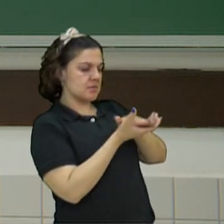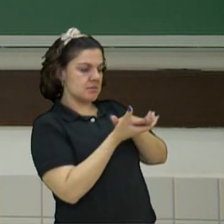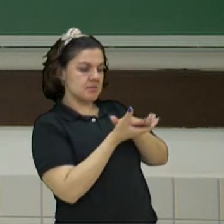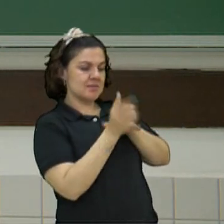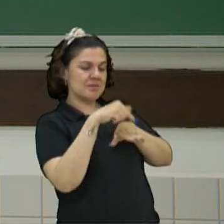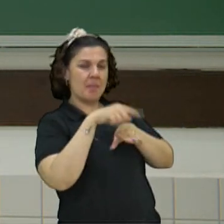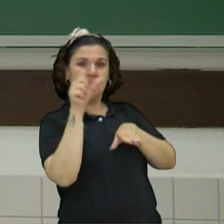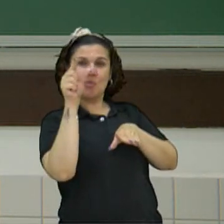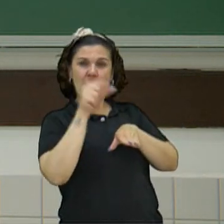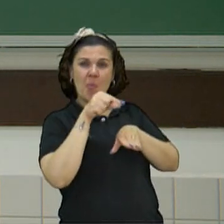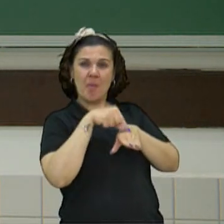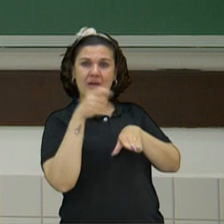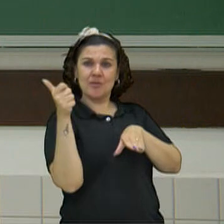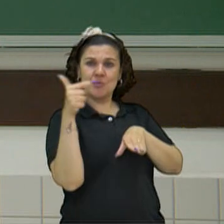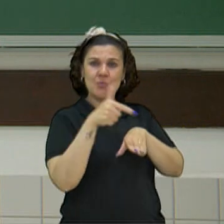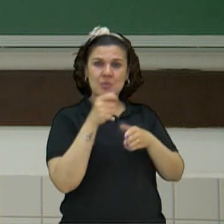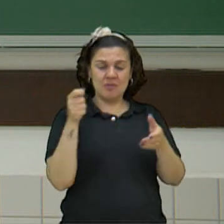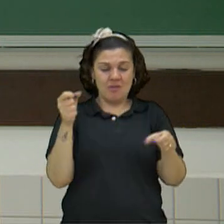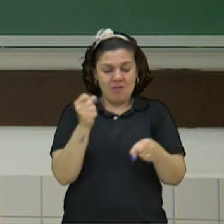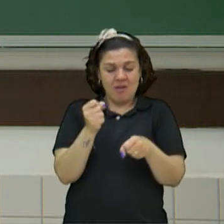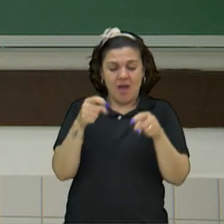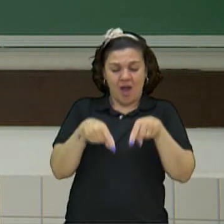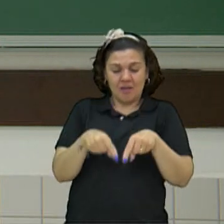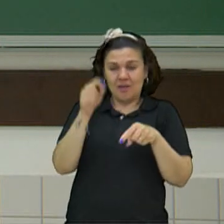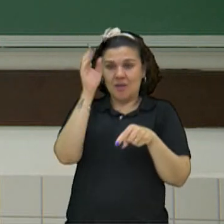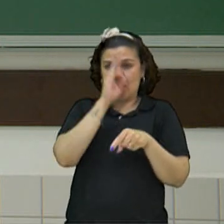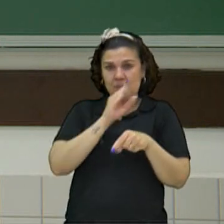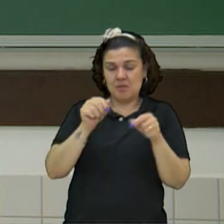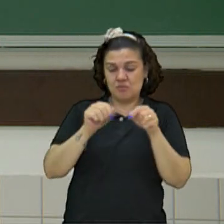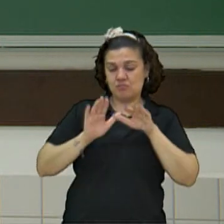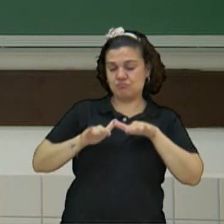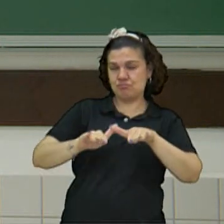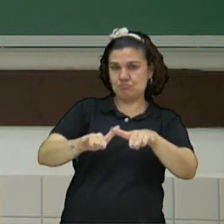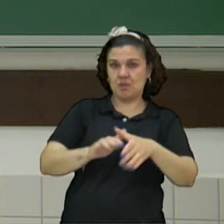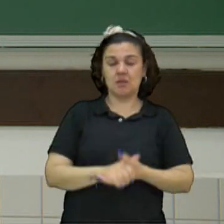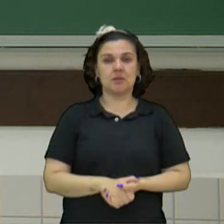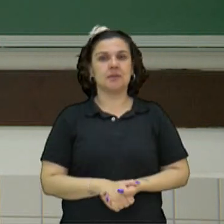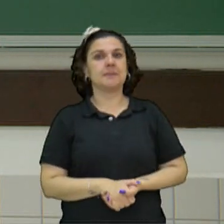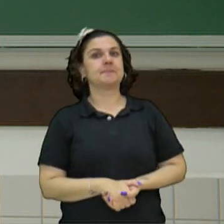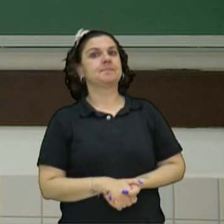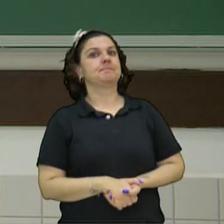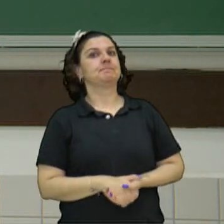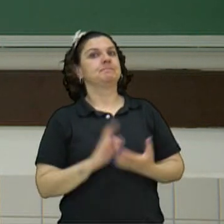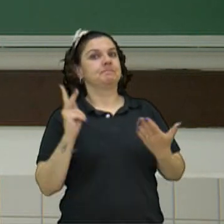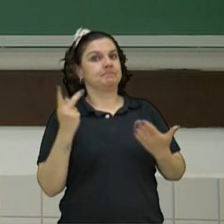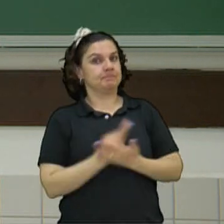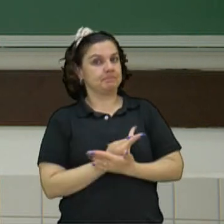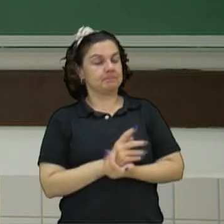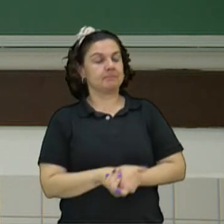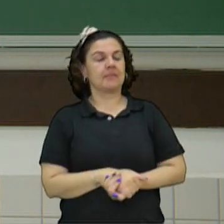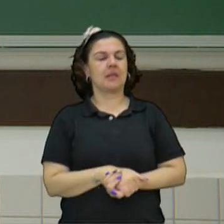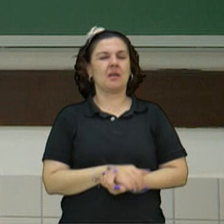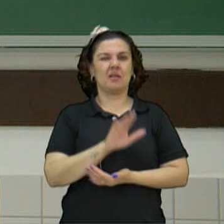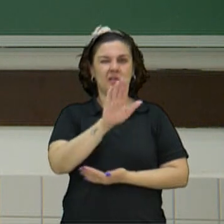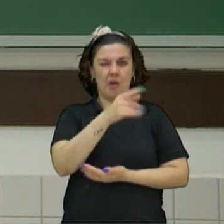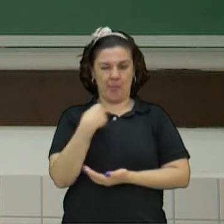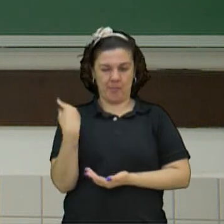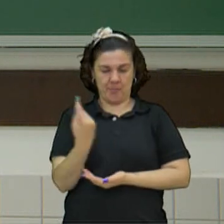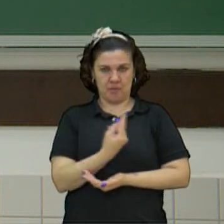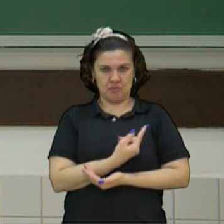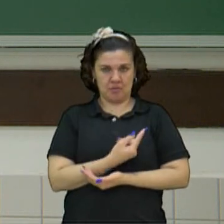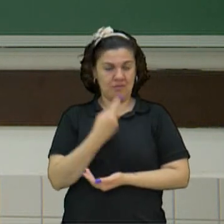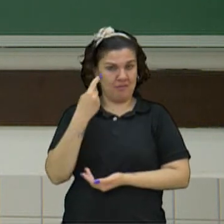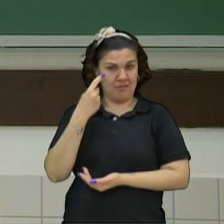mais barato do que o sapato feito no Brasil, tem uma coisa errada. Para nós, para os